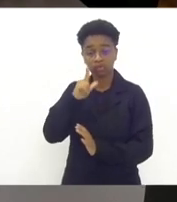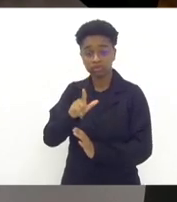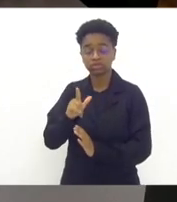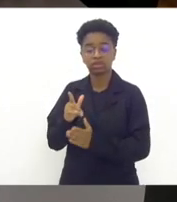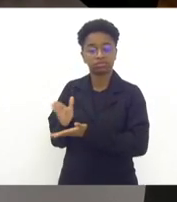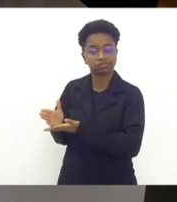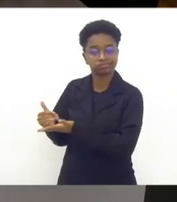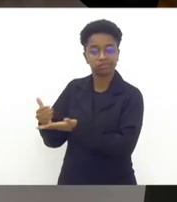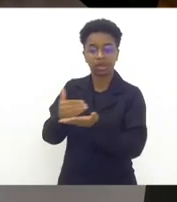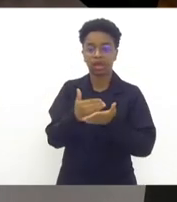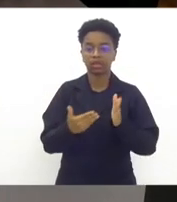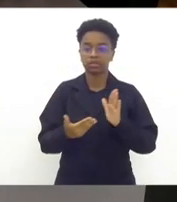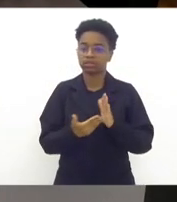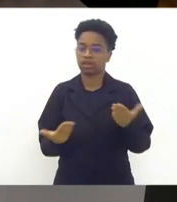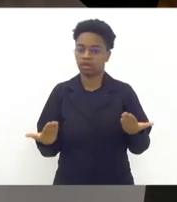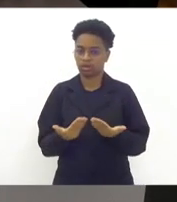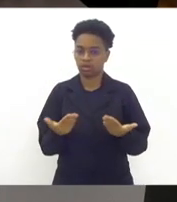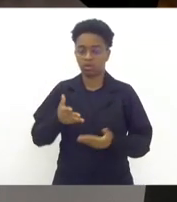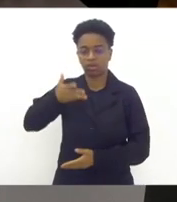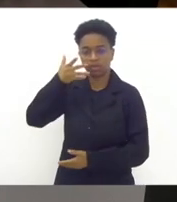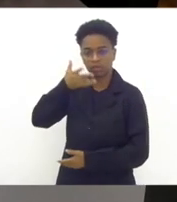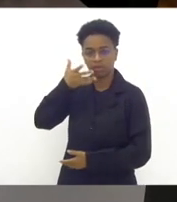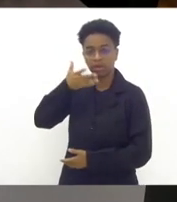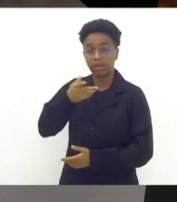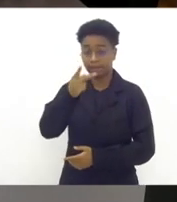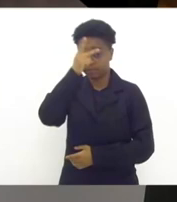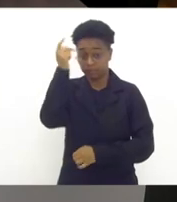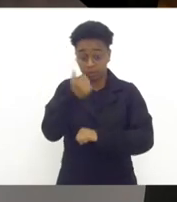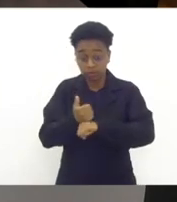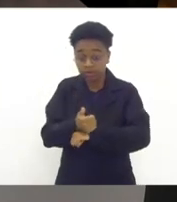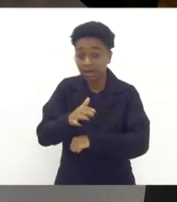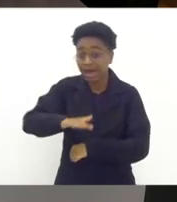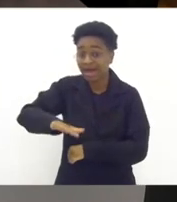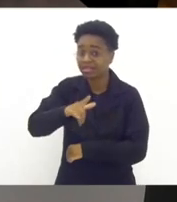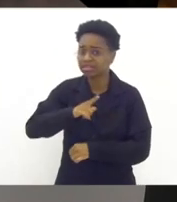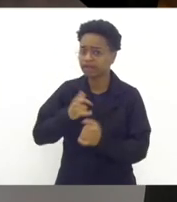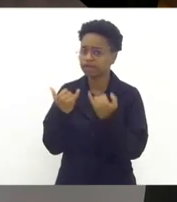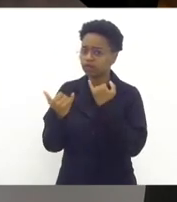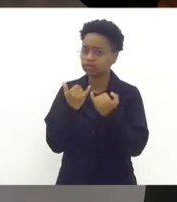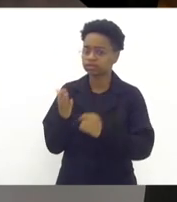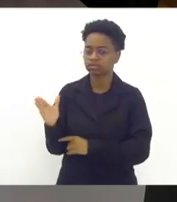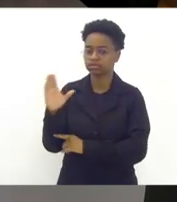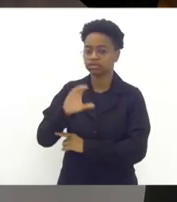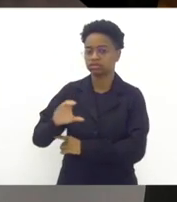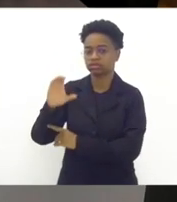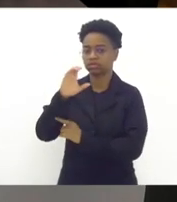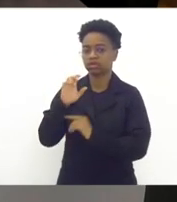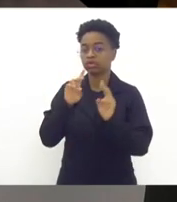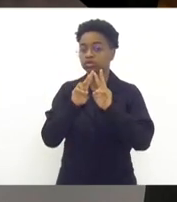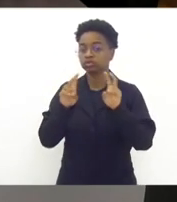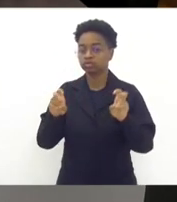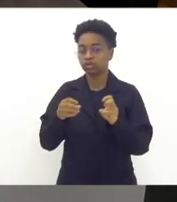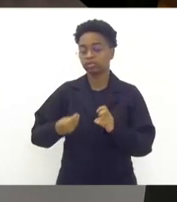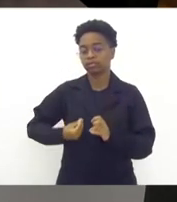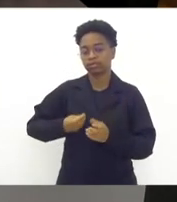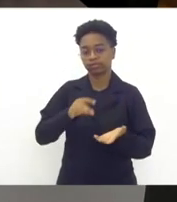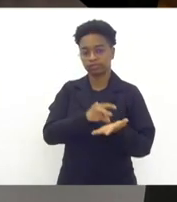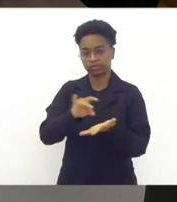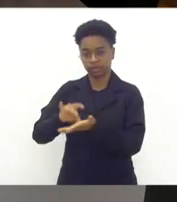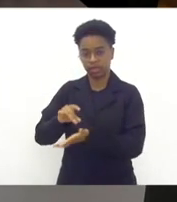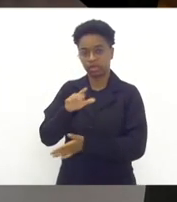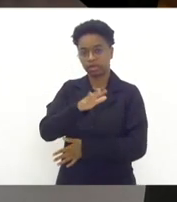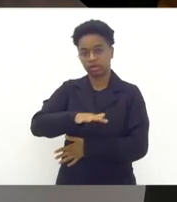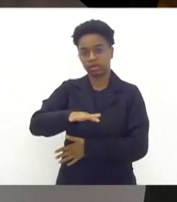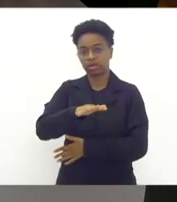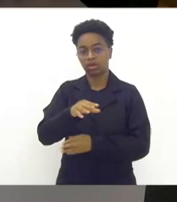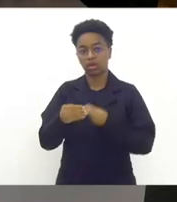até agora em termos de fala de especialistas que têm dados científicos sobre essas realidades com